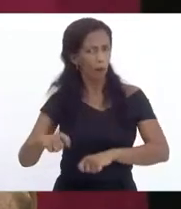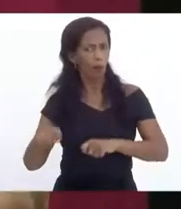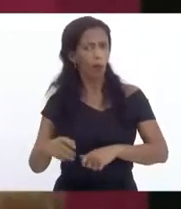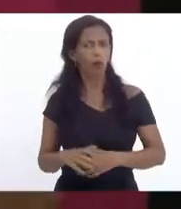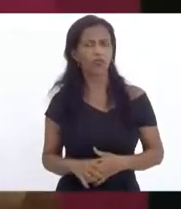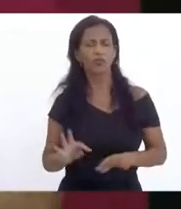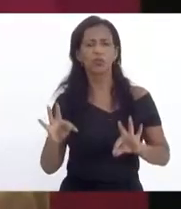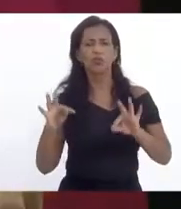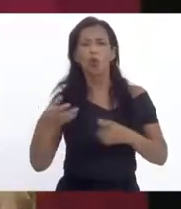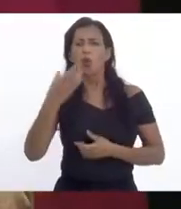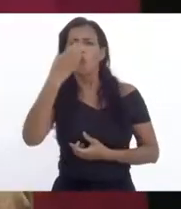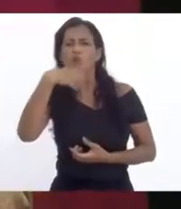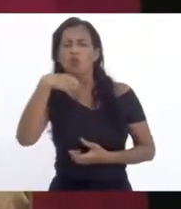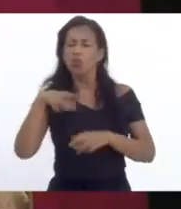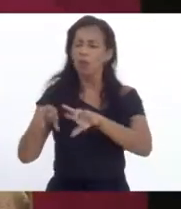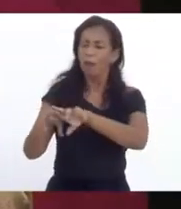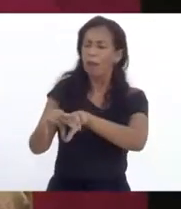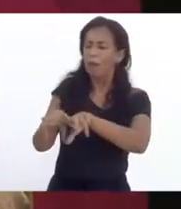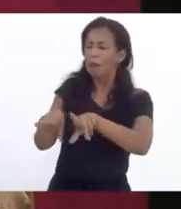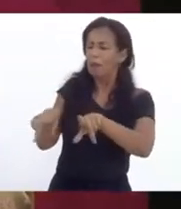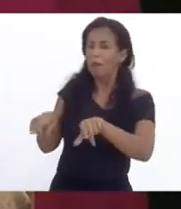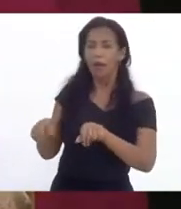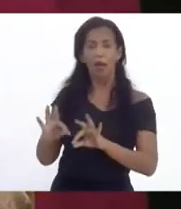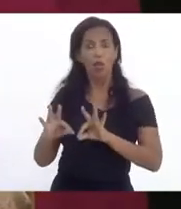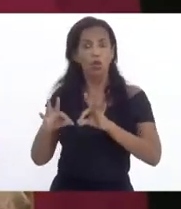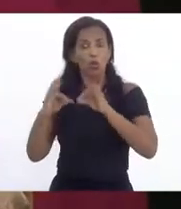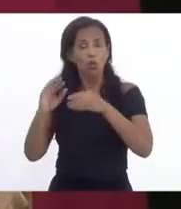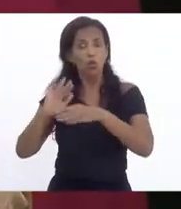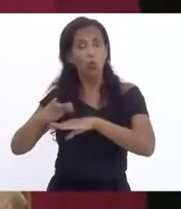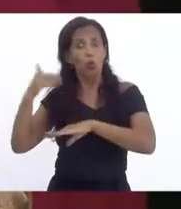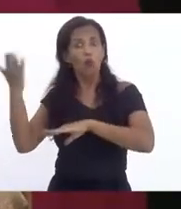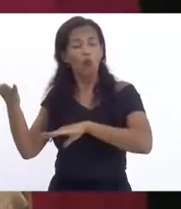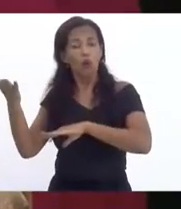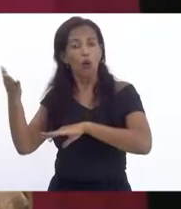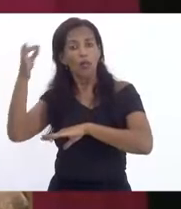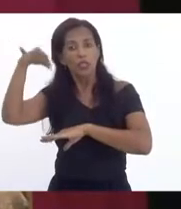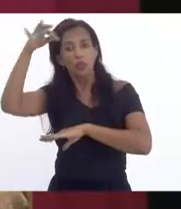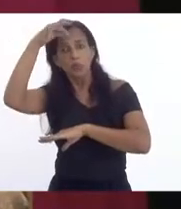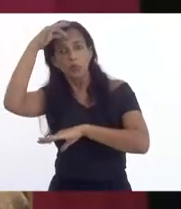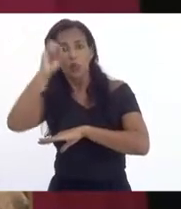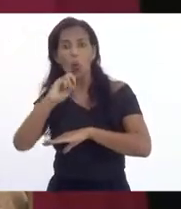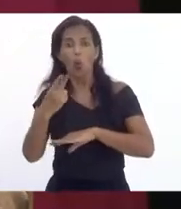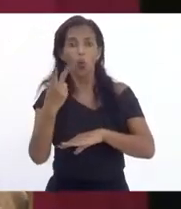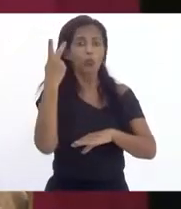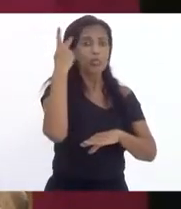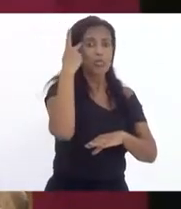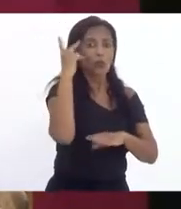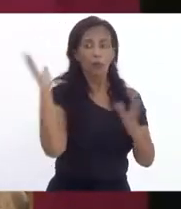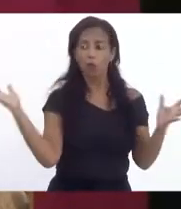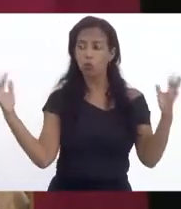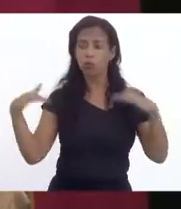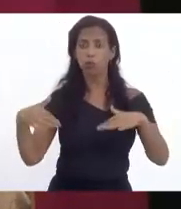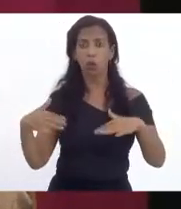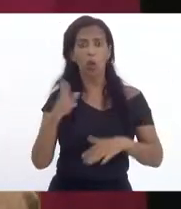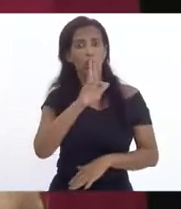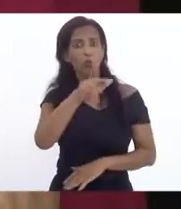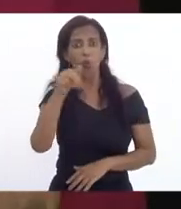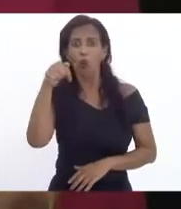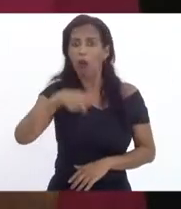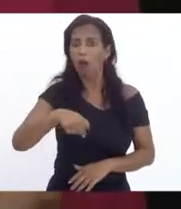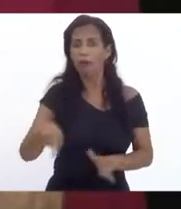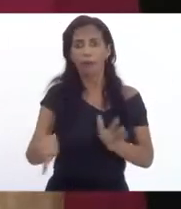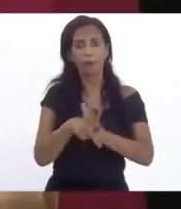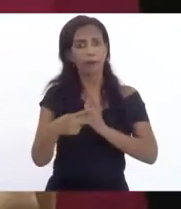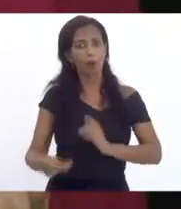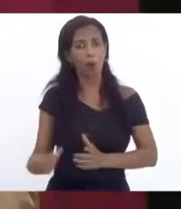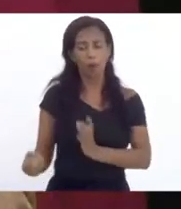Toda a parte de fruta, que vem tudo do Espírito Santo ou de São Paulo. Nunca a gente consegue ter uma